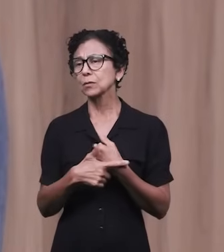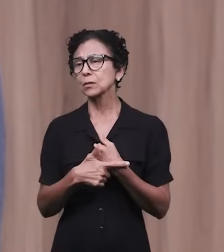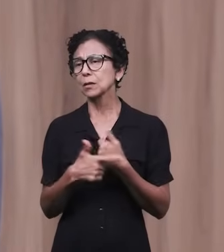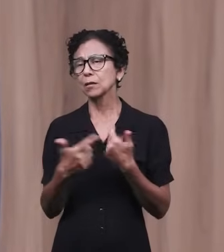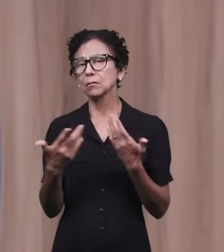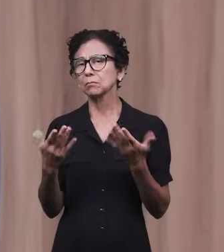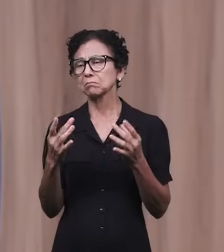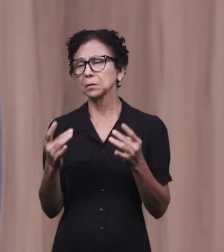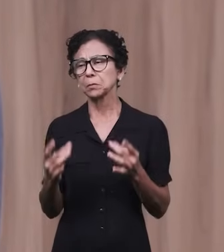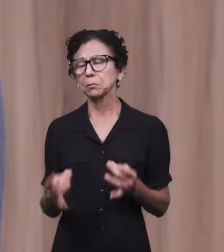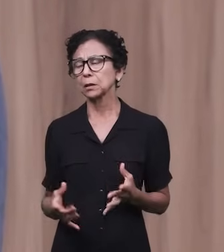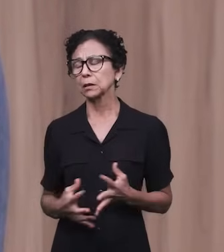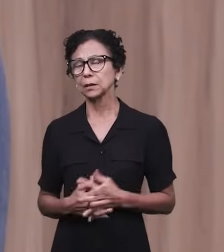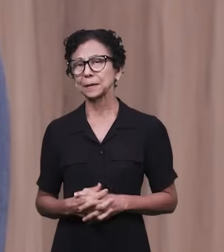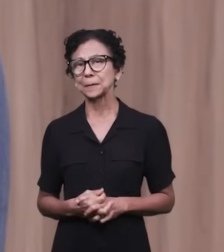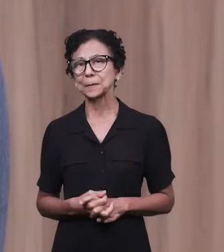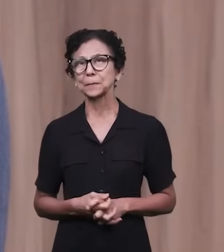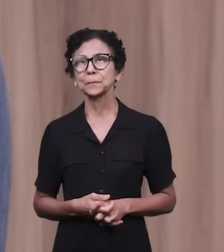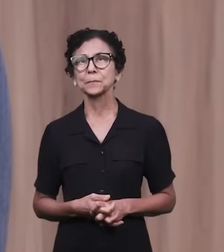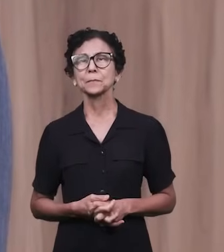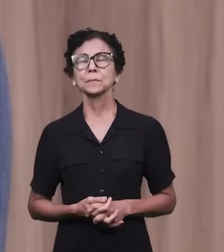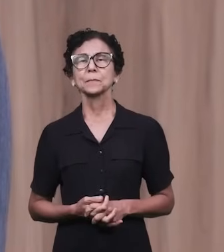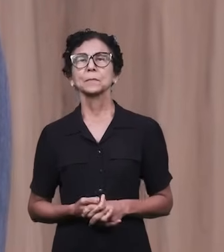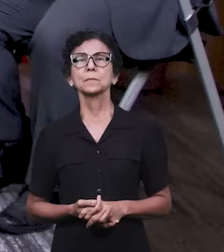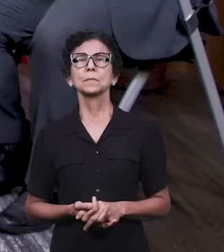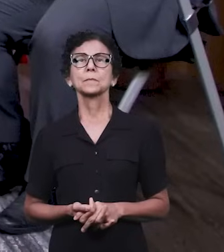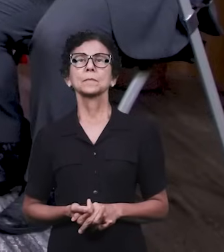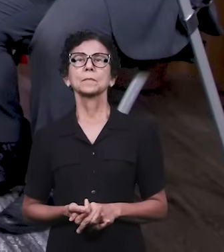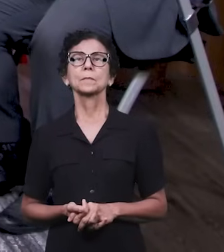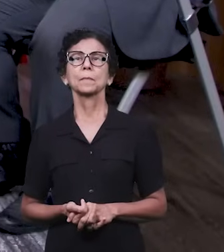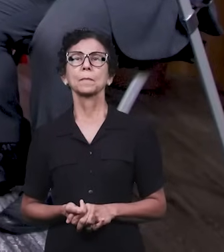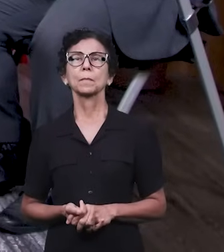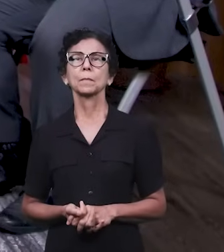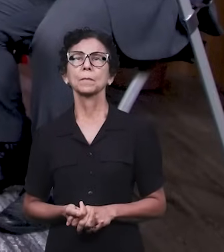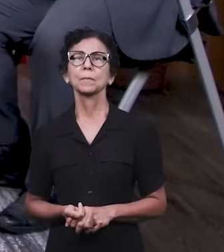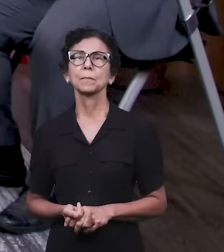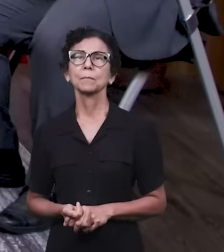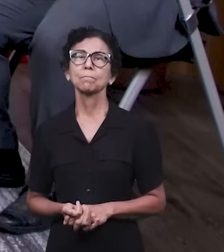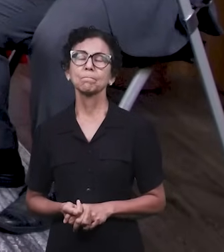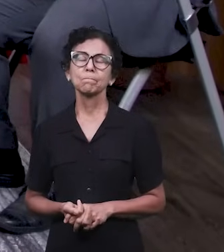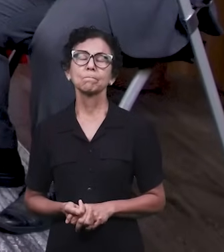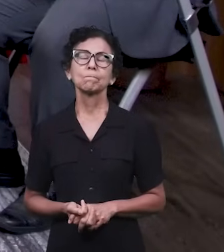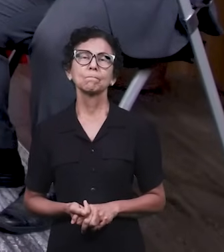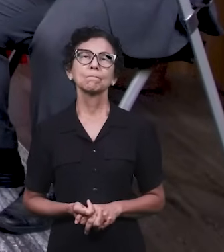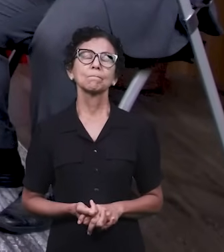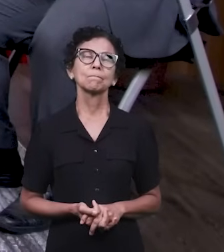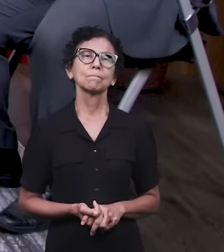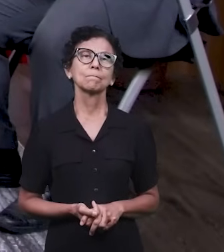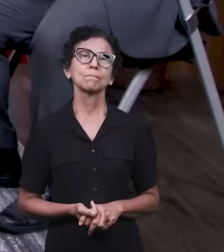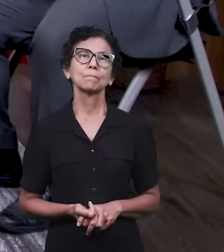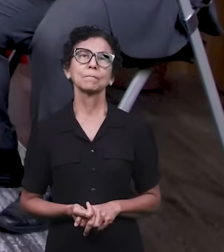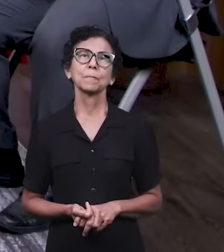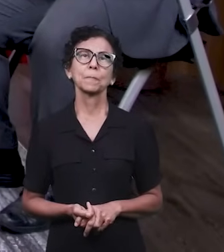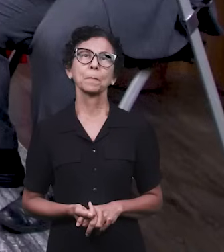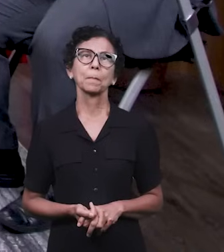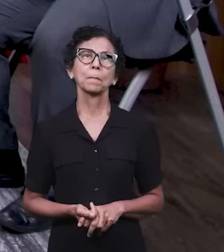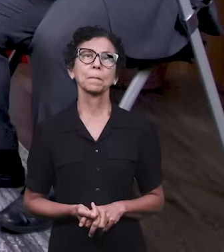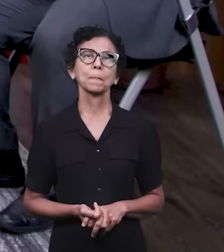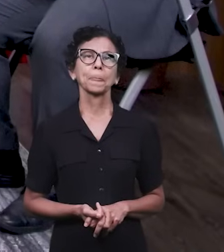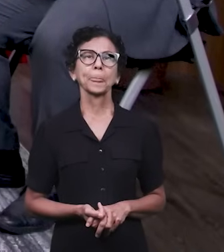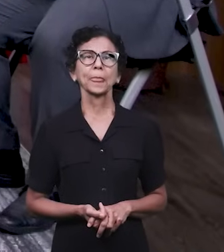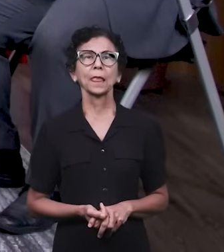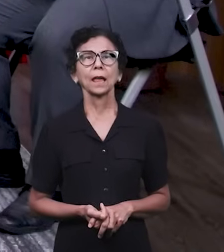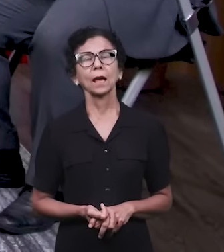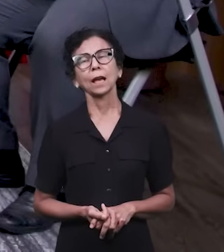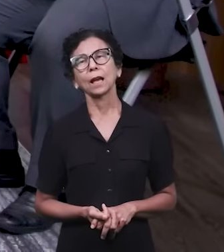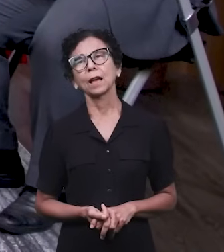jovem vivenciar isso para que sua escolha seja satisfatória. Muito bom. Erlê, às vezes você conversar com uma pessoa, ela te